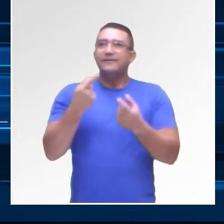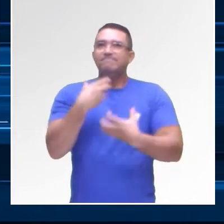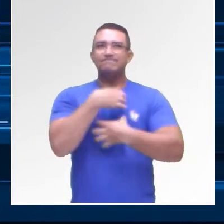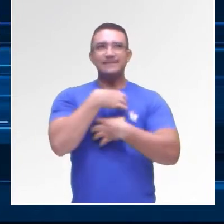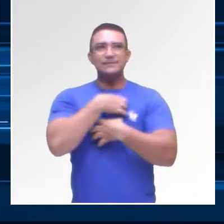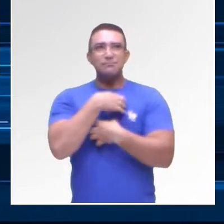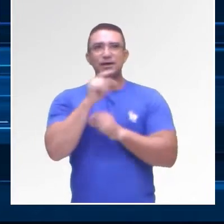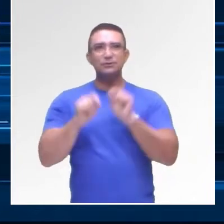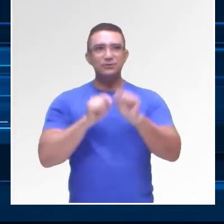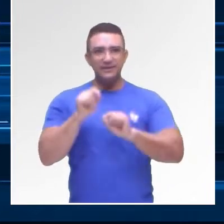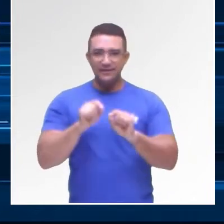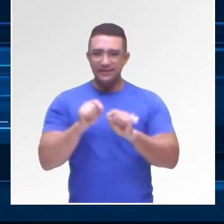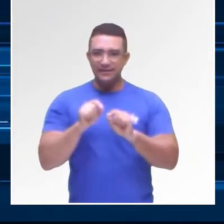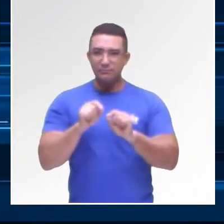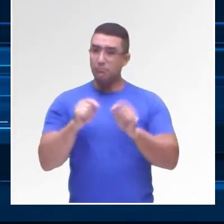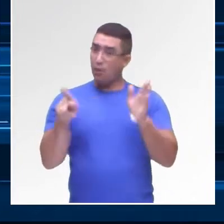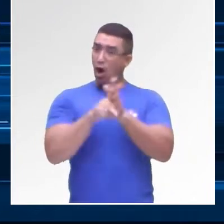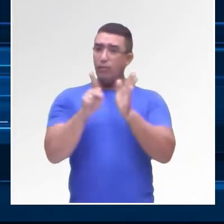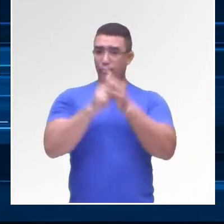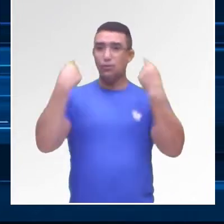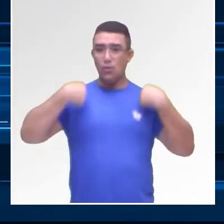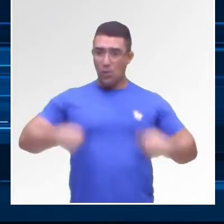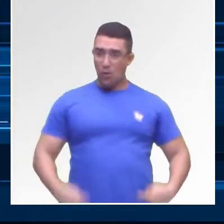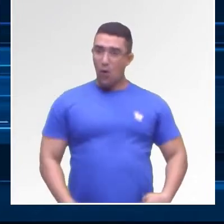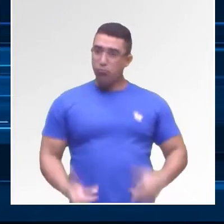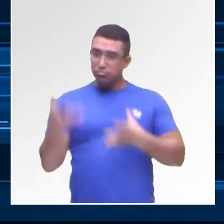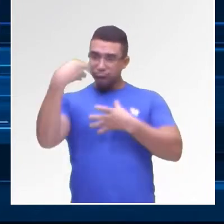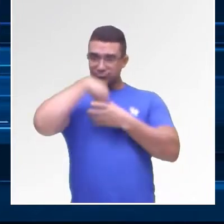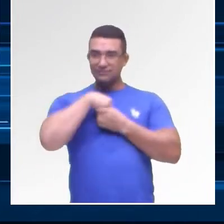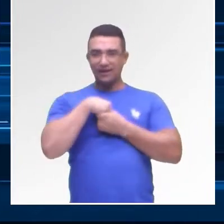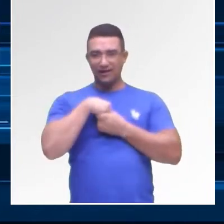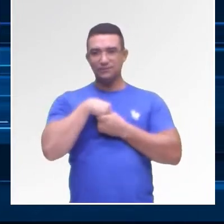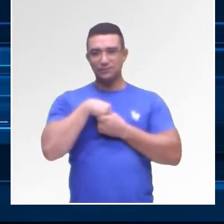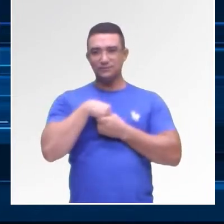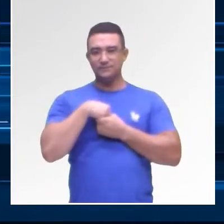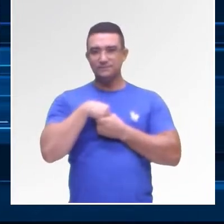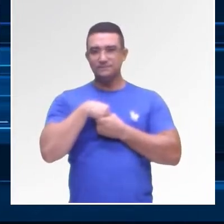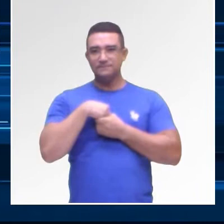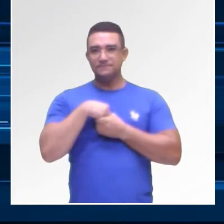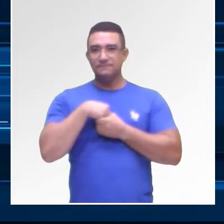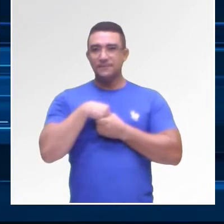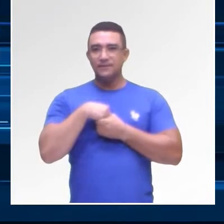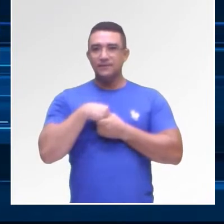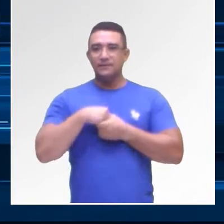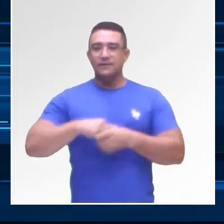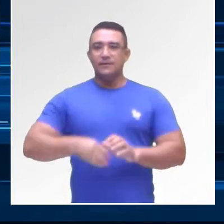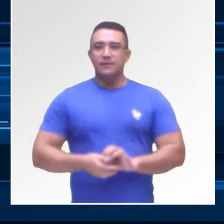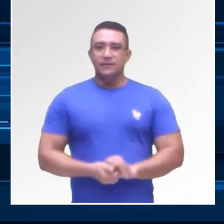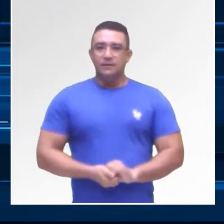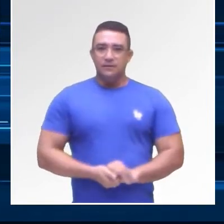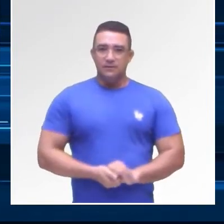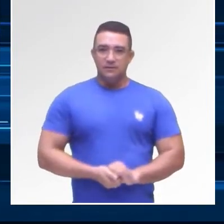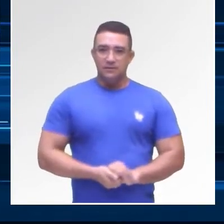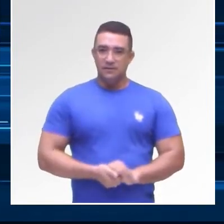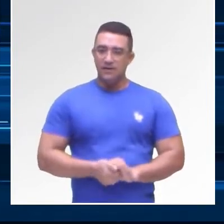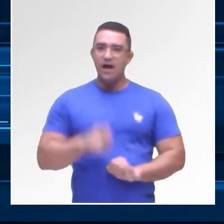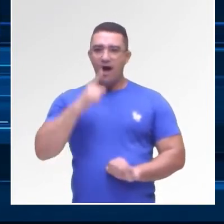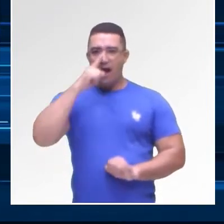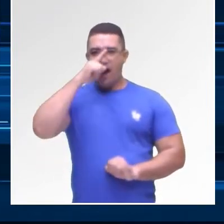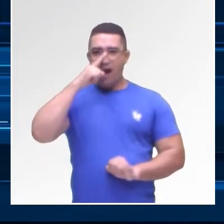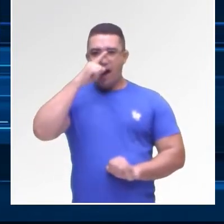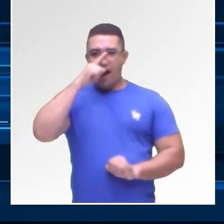digamos assim, fisiológico dentro da gente. Mas, muito mais do que isso, a aventura